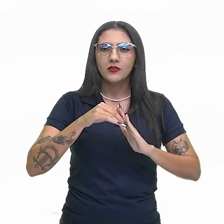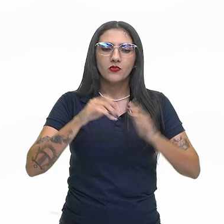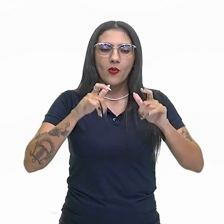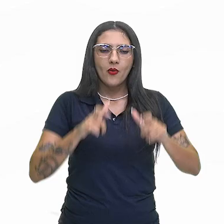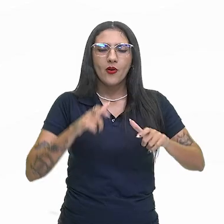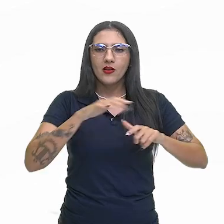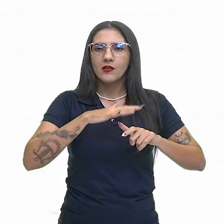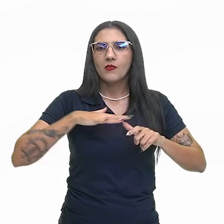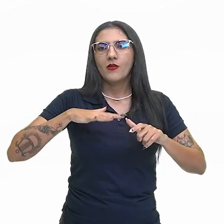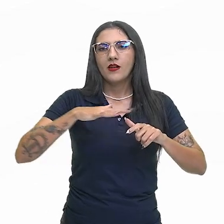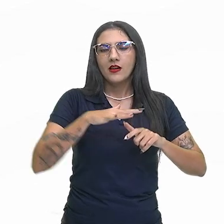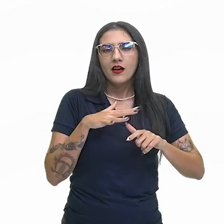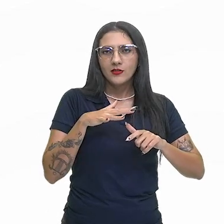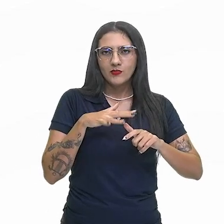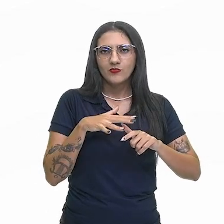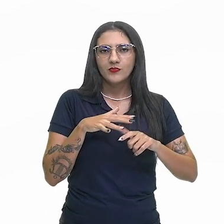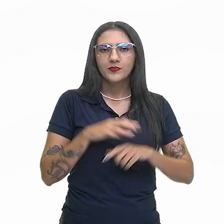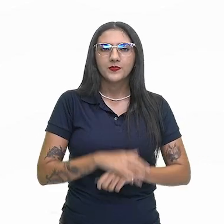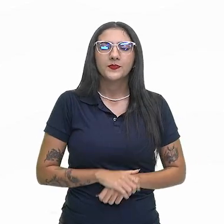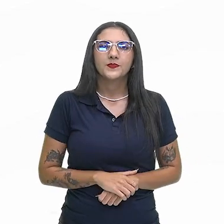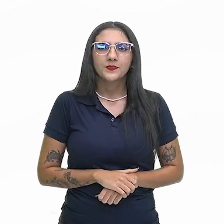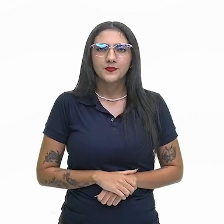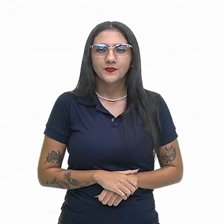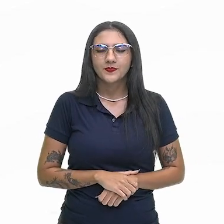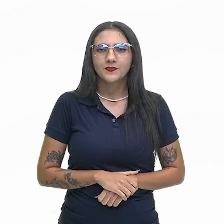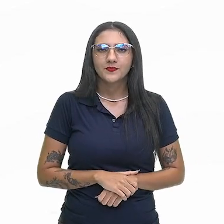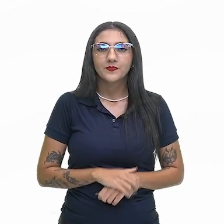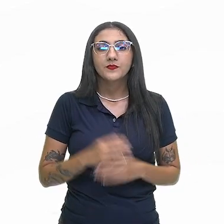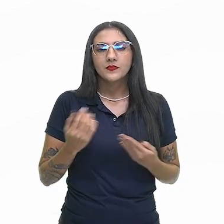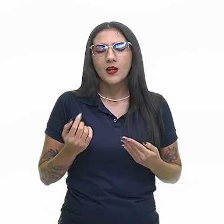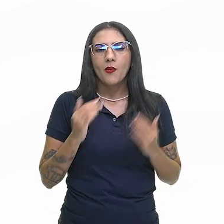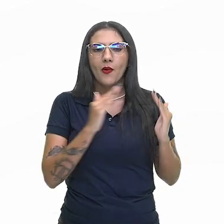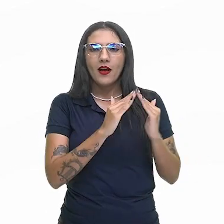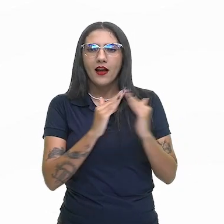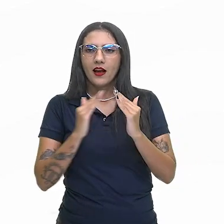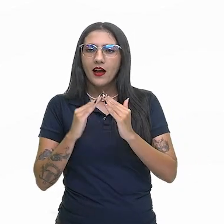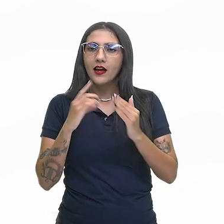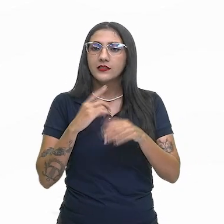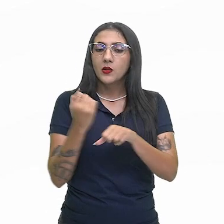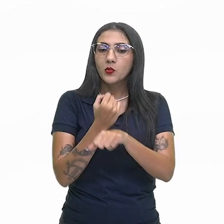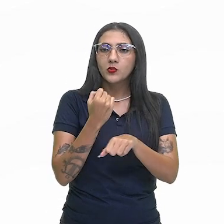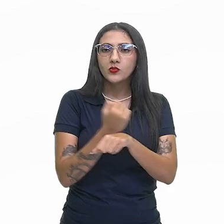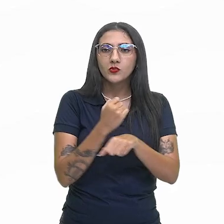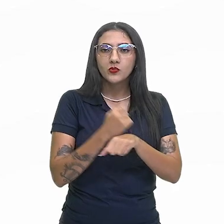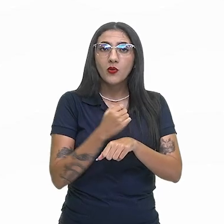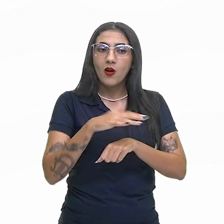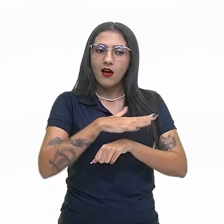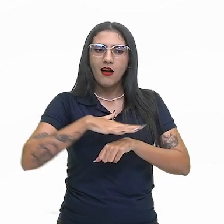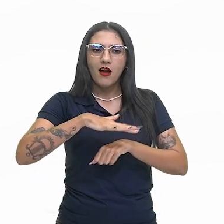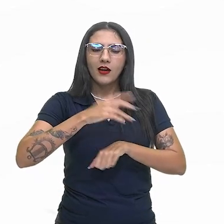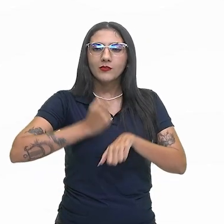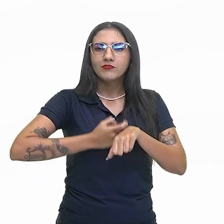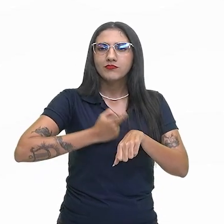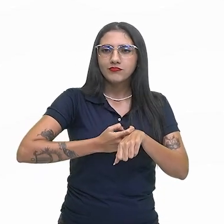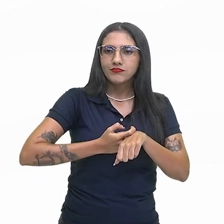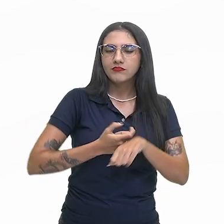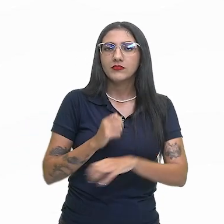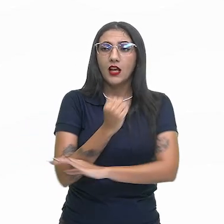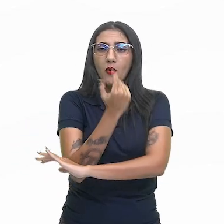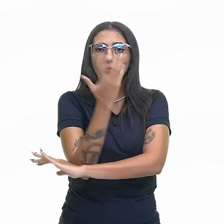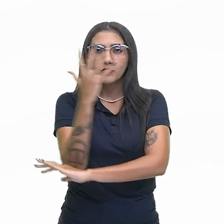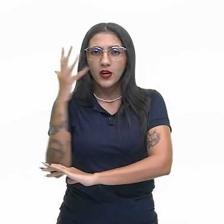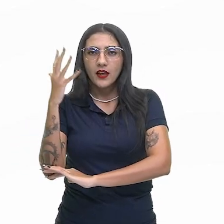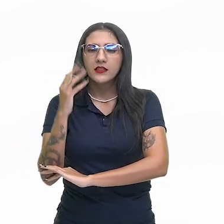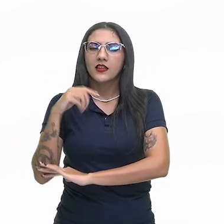E esse lugar é a litosfera, a camada sólida. Então, as casas são construídas em áreas de litosfera. A natureza está